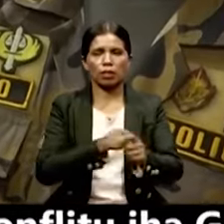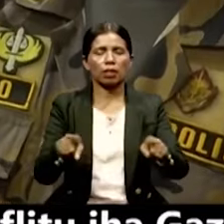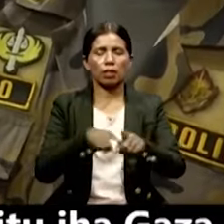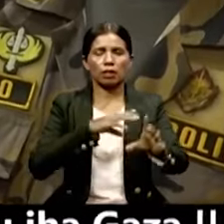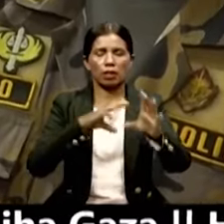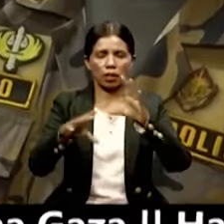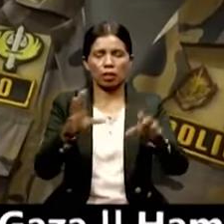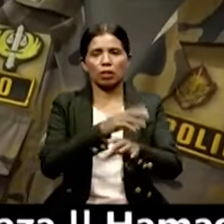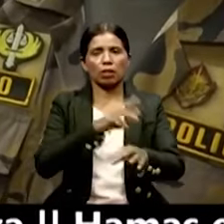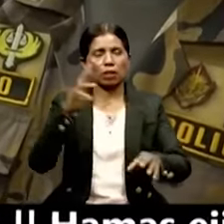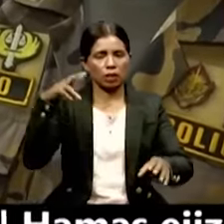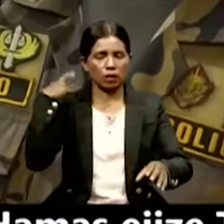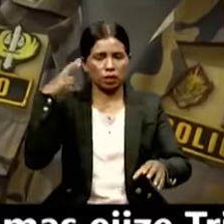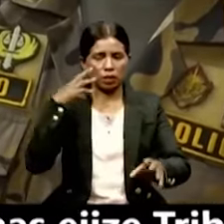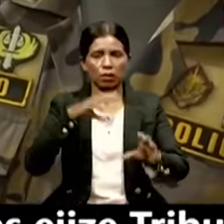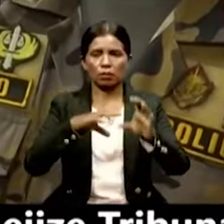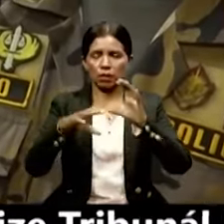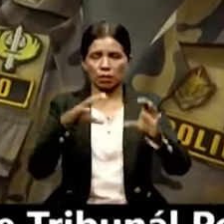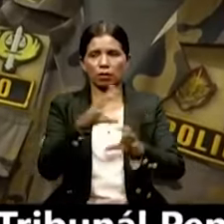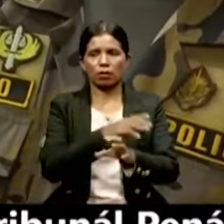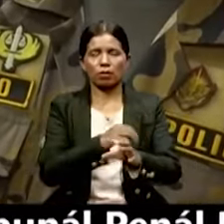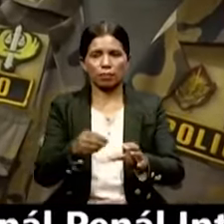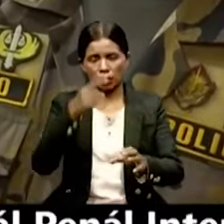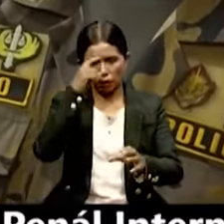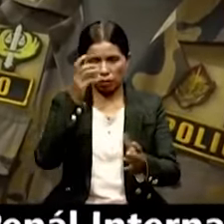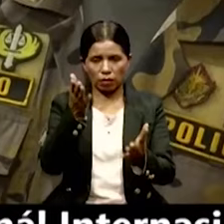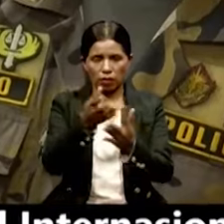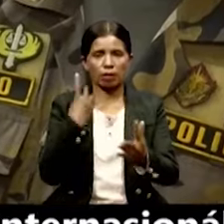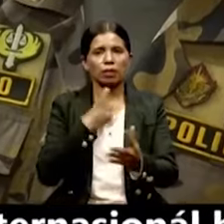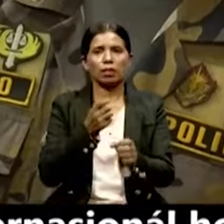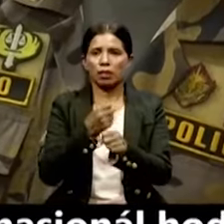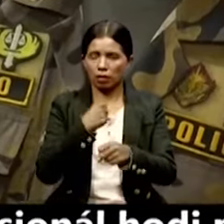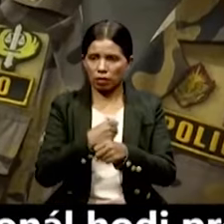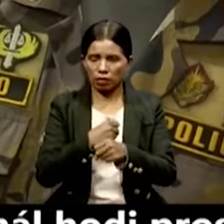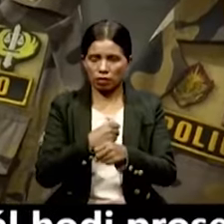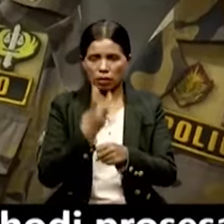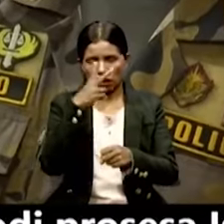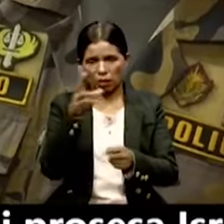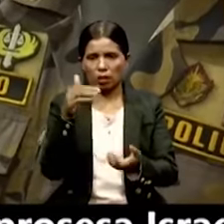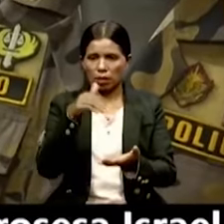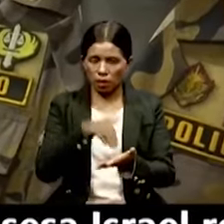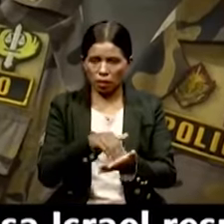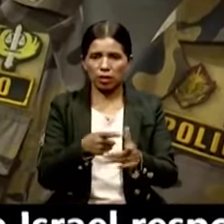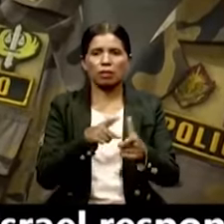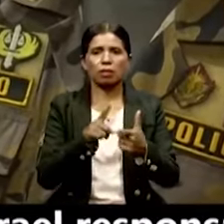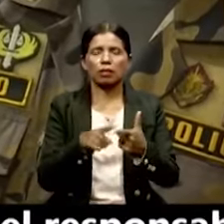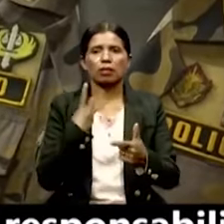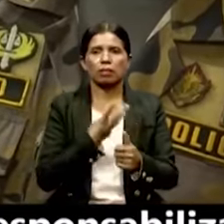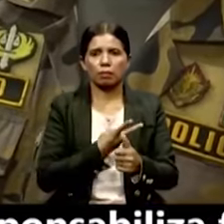kareta no mo sa radio komunikasaun ene tamo no mas ita si hal hal verifikasaun depois de